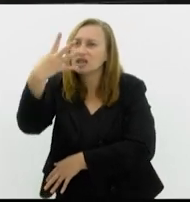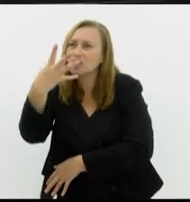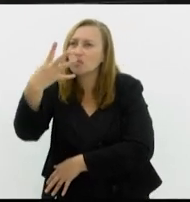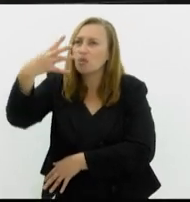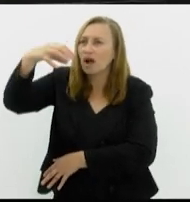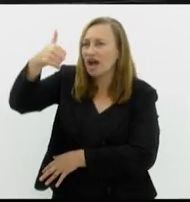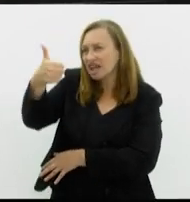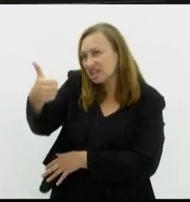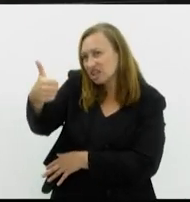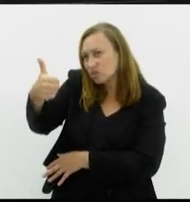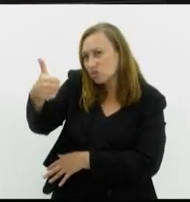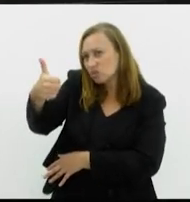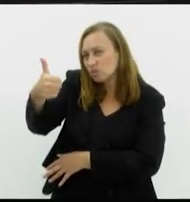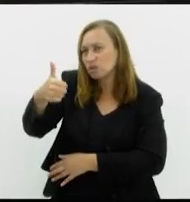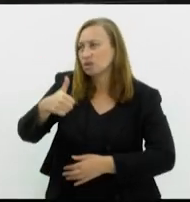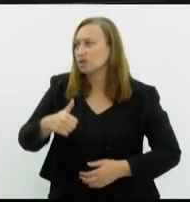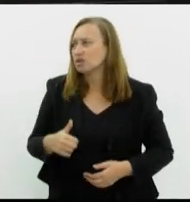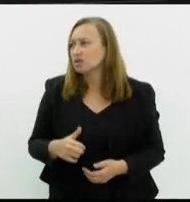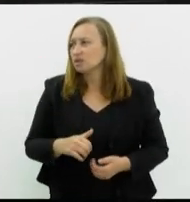1941,